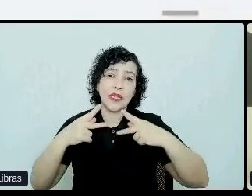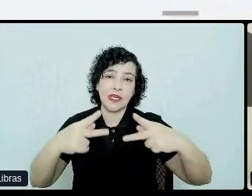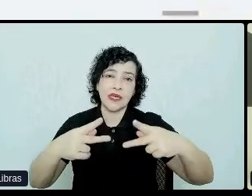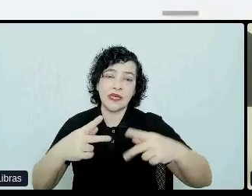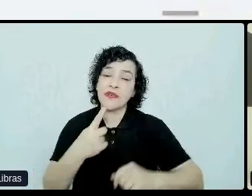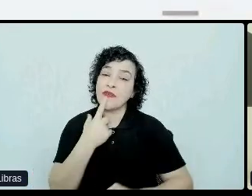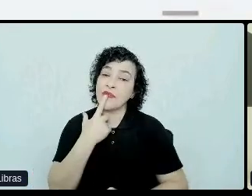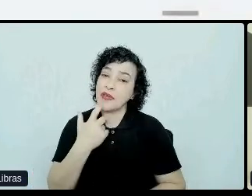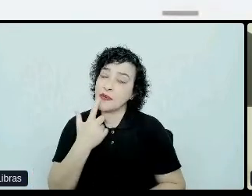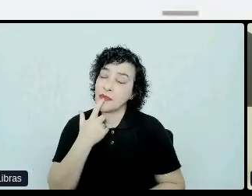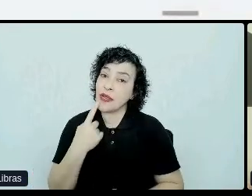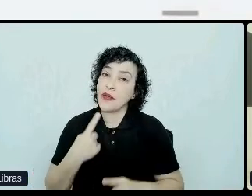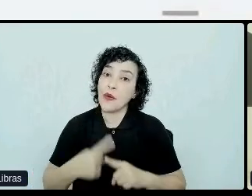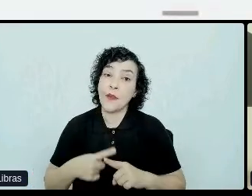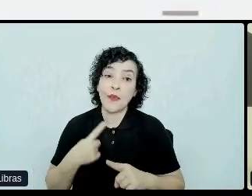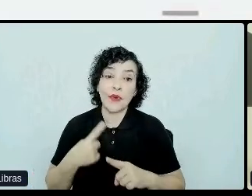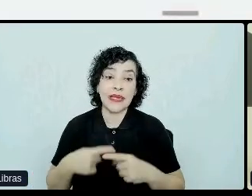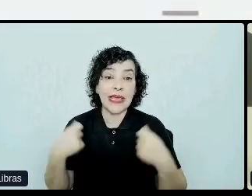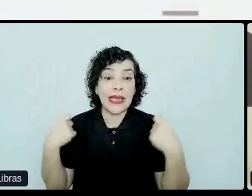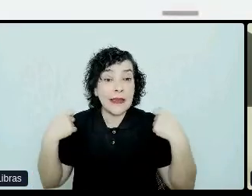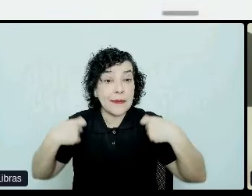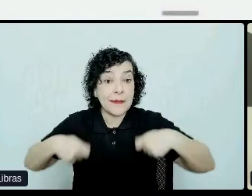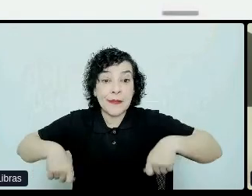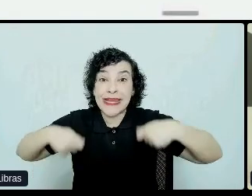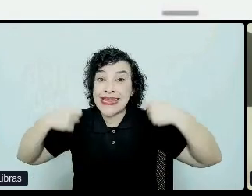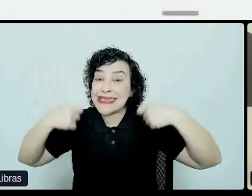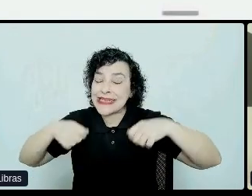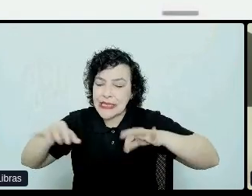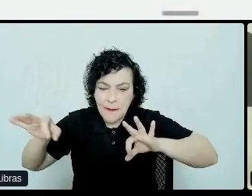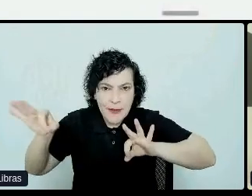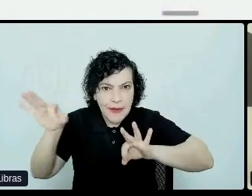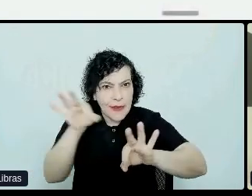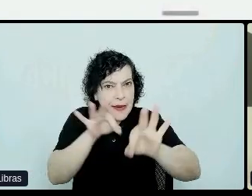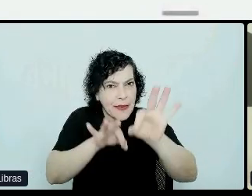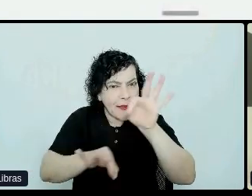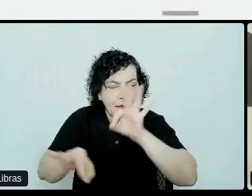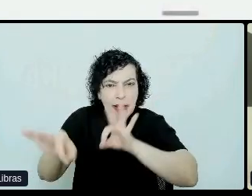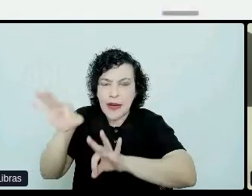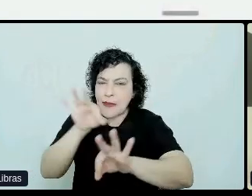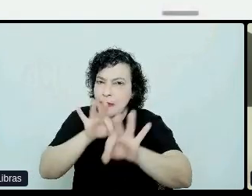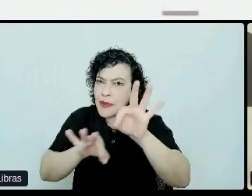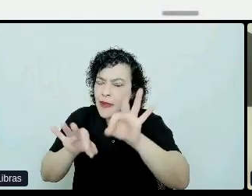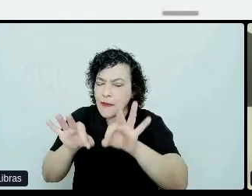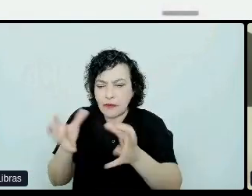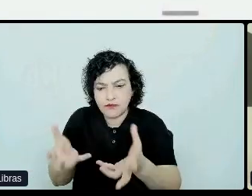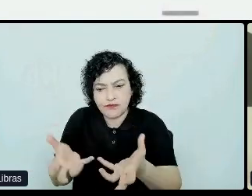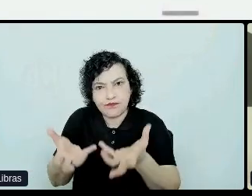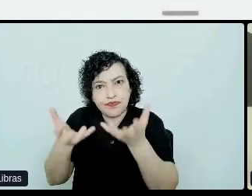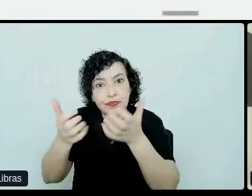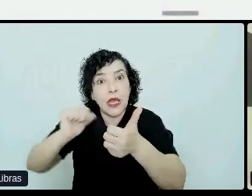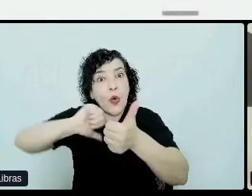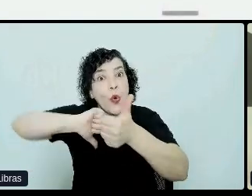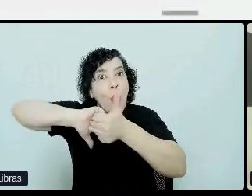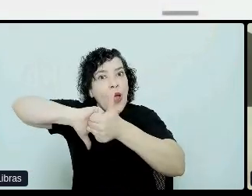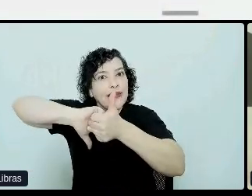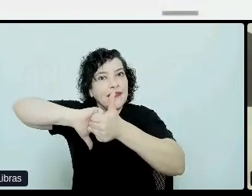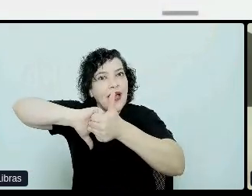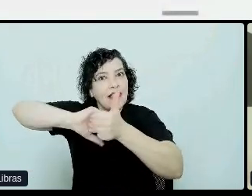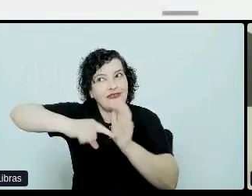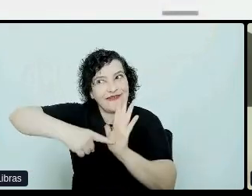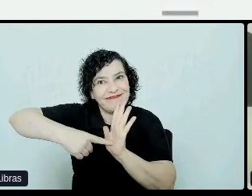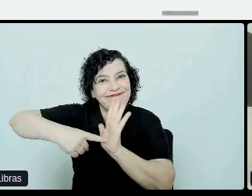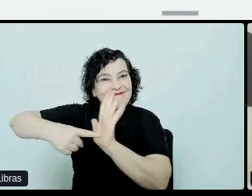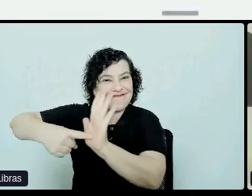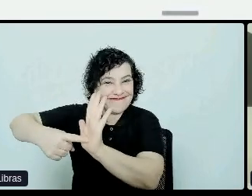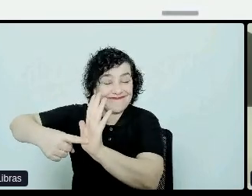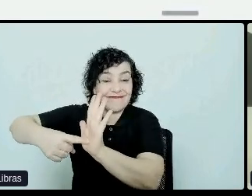Porque é aquela ideia de você sempre tentar entregar um máximo de qualidade, né, para o usuário. Então, o que é o ideal? O ideal